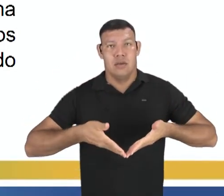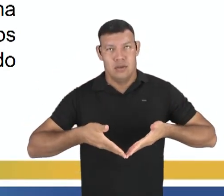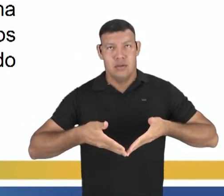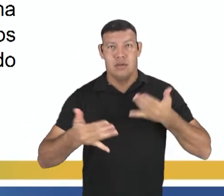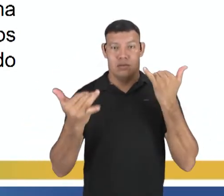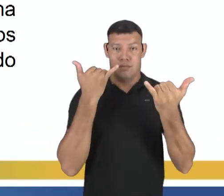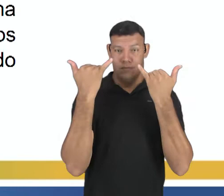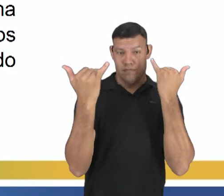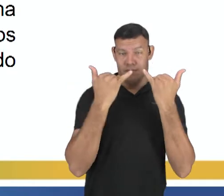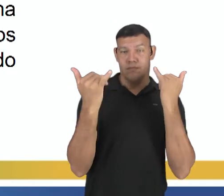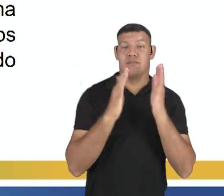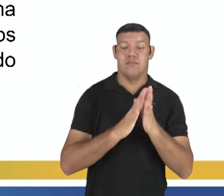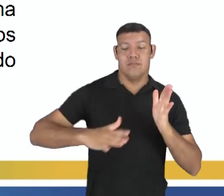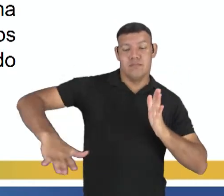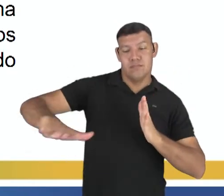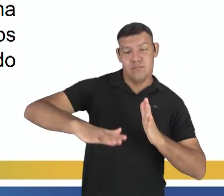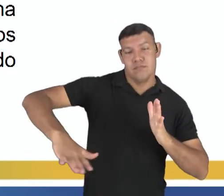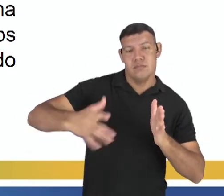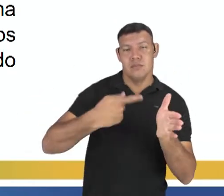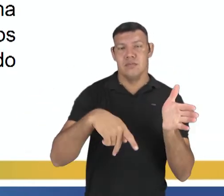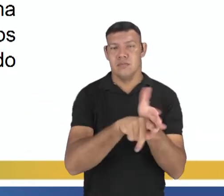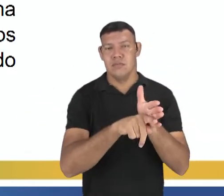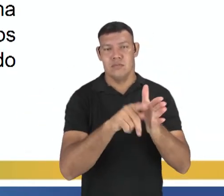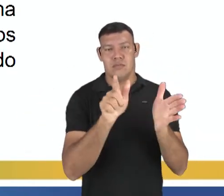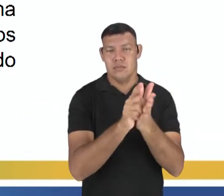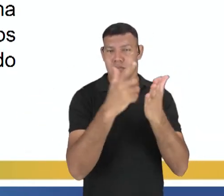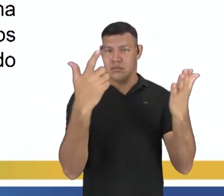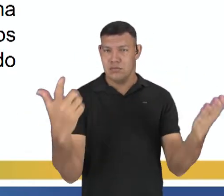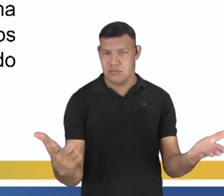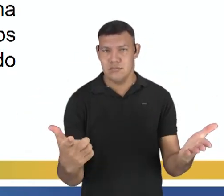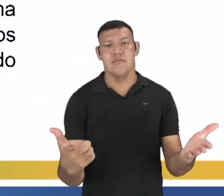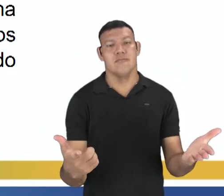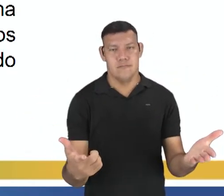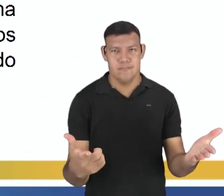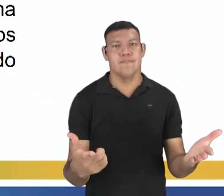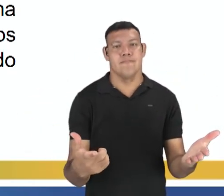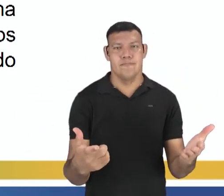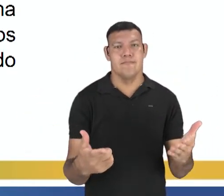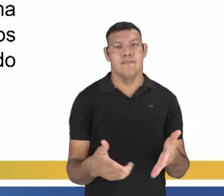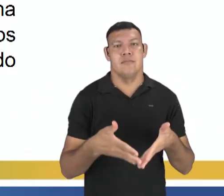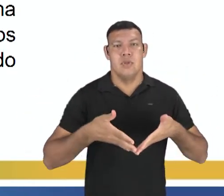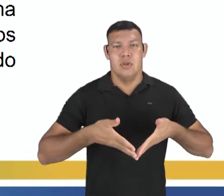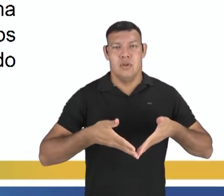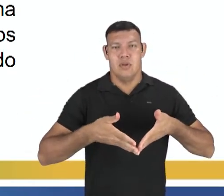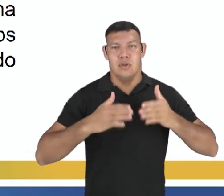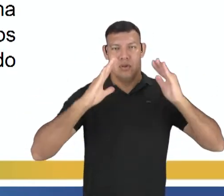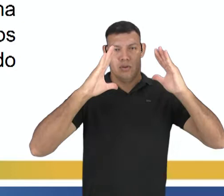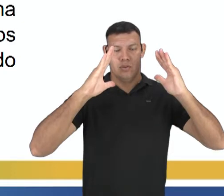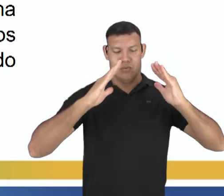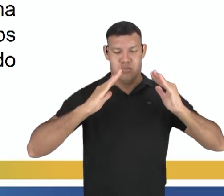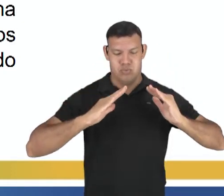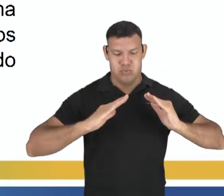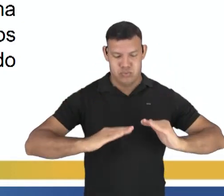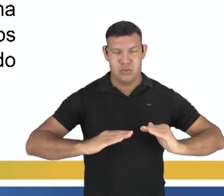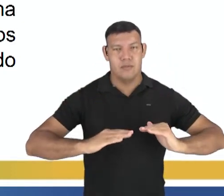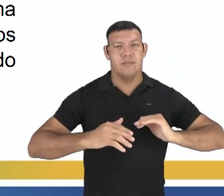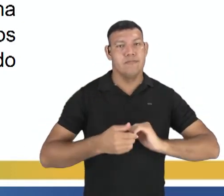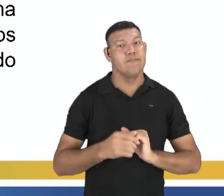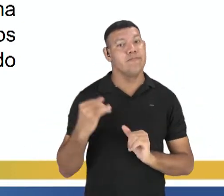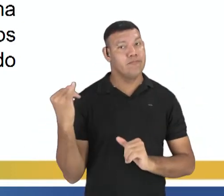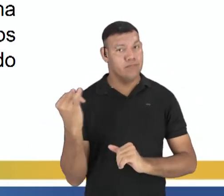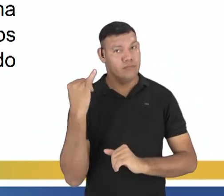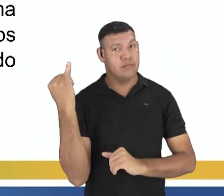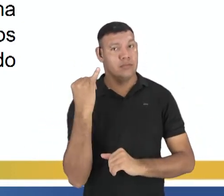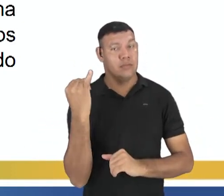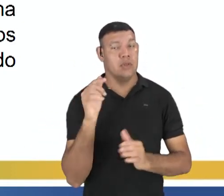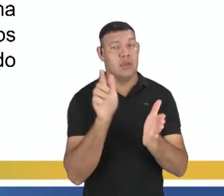as informações no espaço do jornal, onde prevalecem a ordem decrescente de importância. Ou